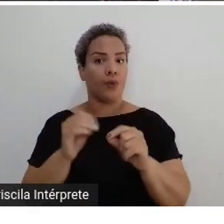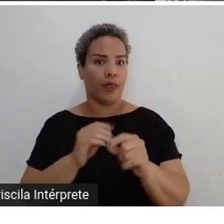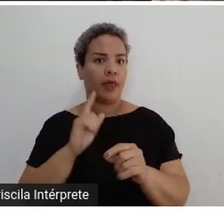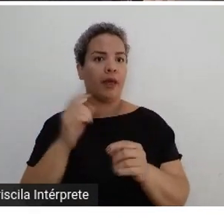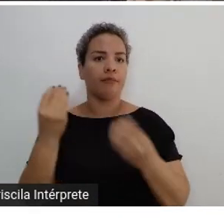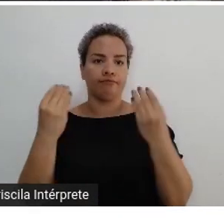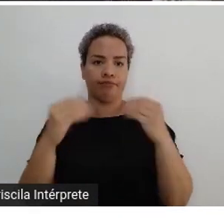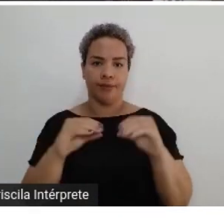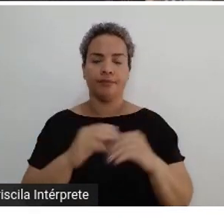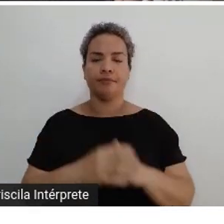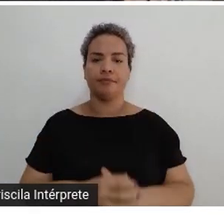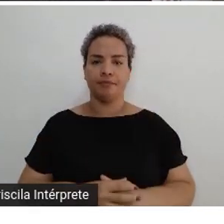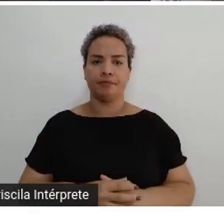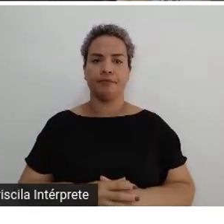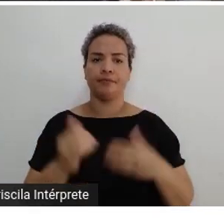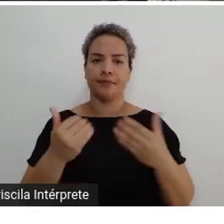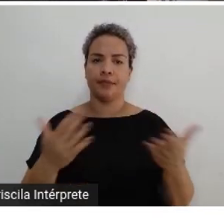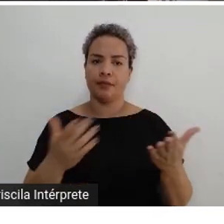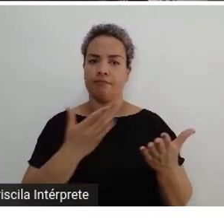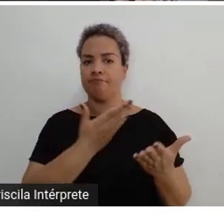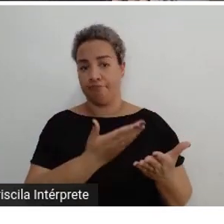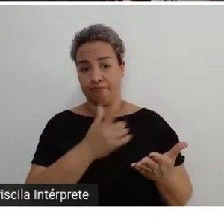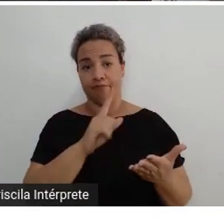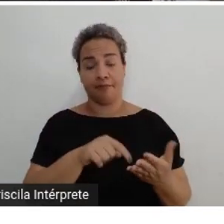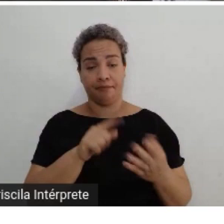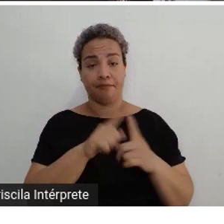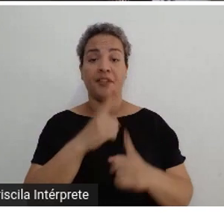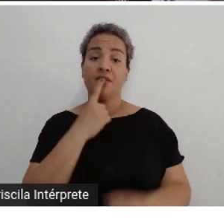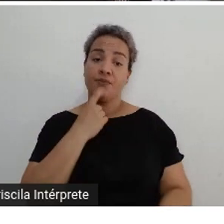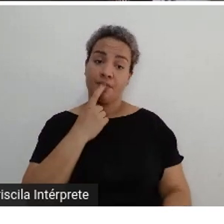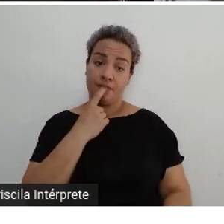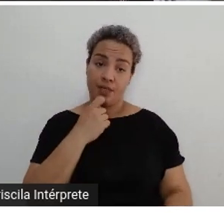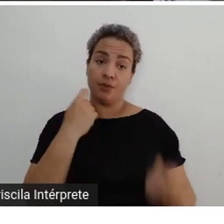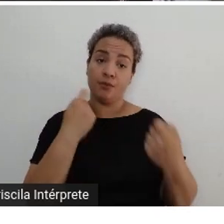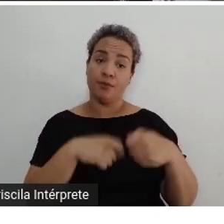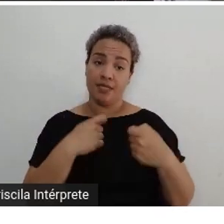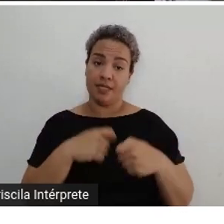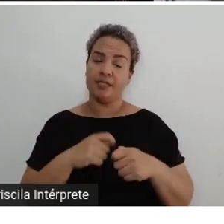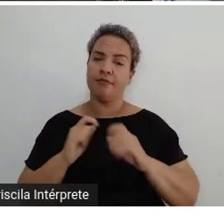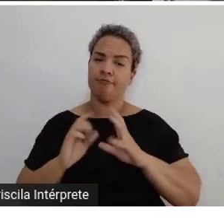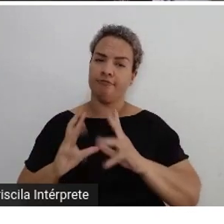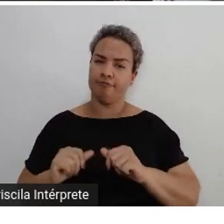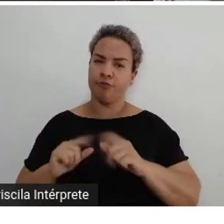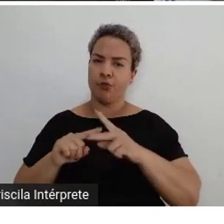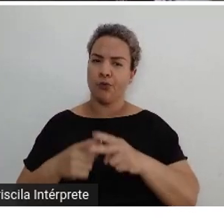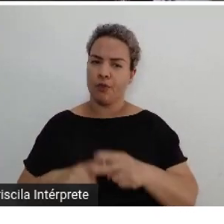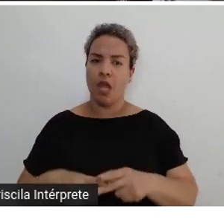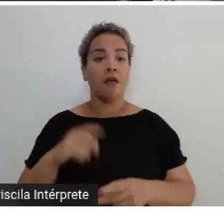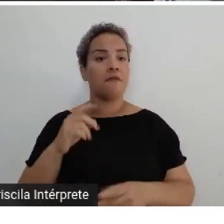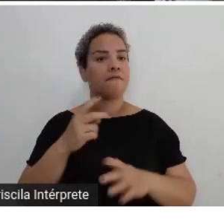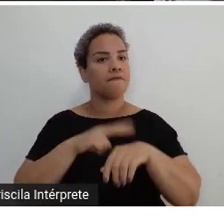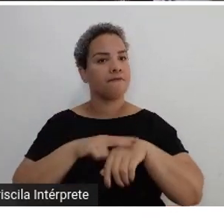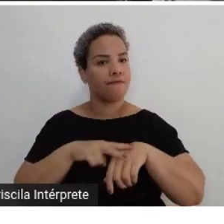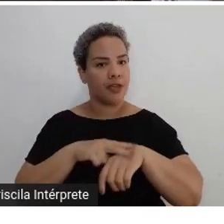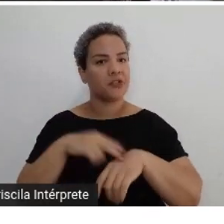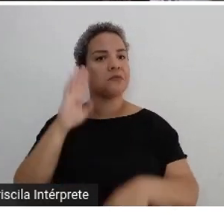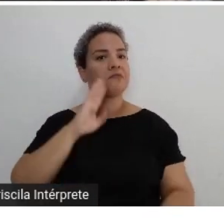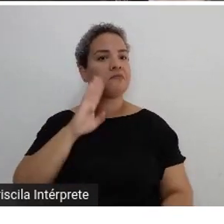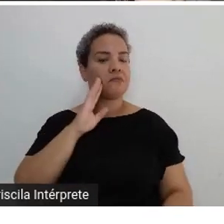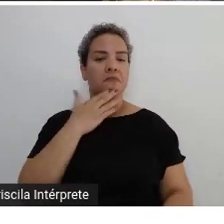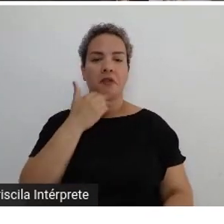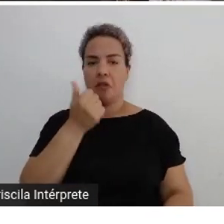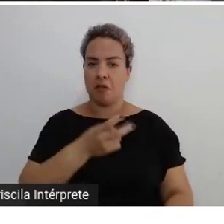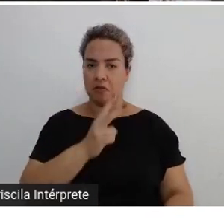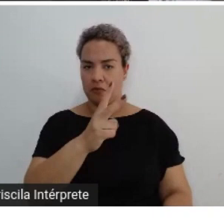colocadas, tá? Então, nesse caso, vermelho precisa ter uma higienização. E o verde, legal, melhorar, né, e